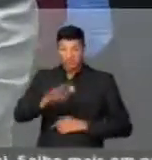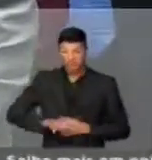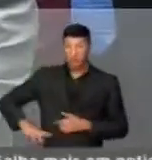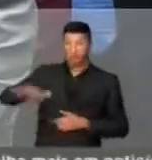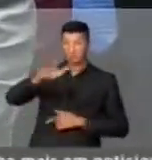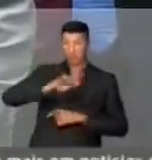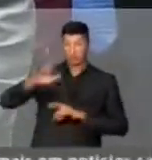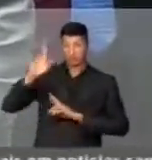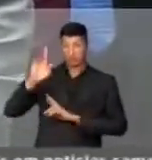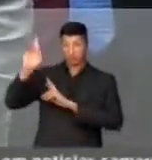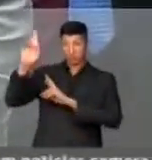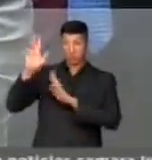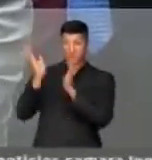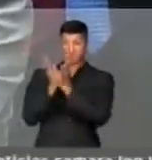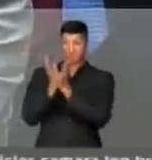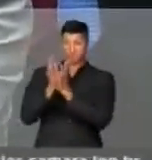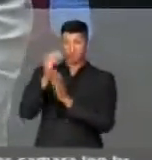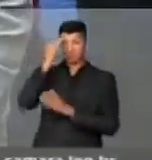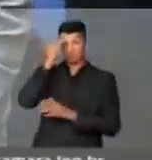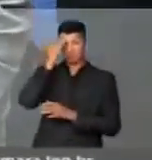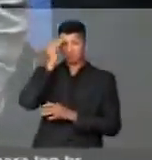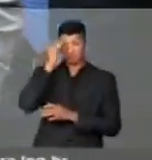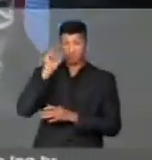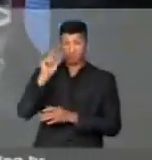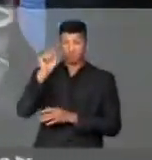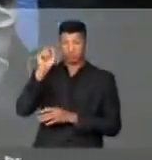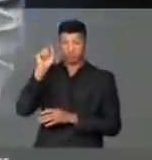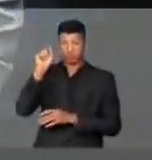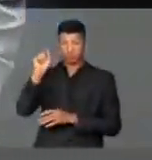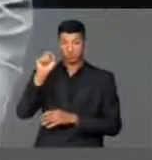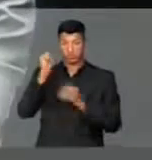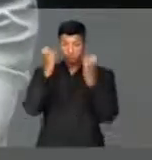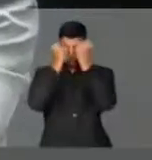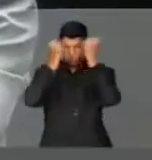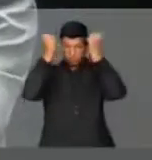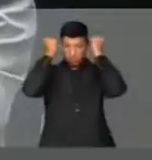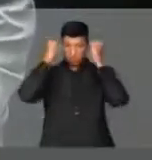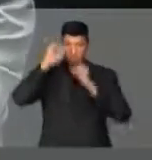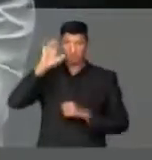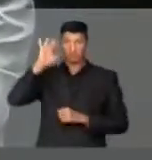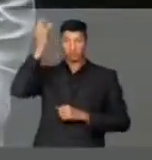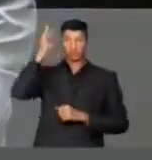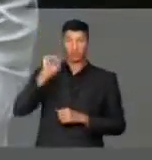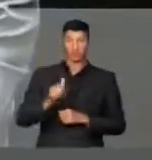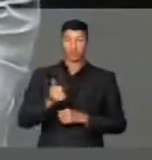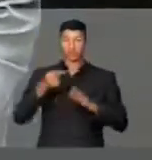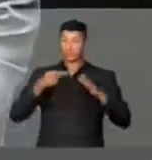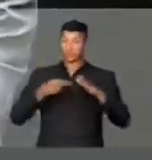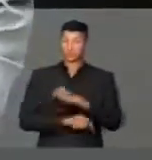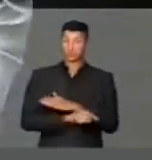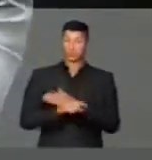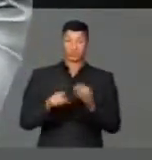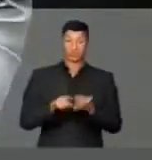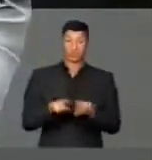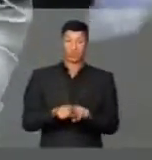dos líderes, no entendimento do que o Supremo está decidindo, é gravíssimo